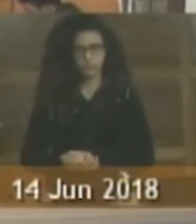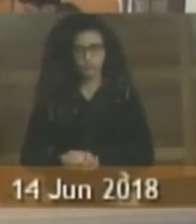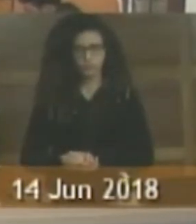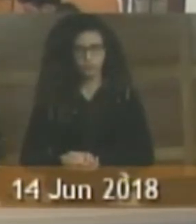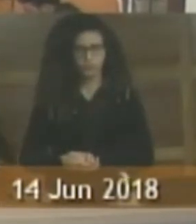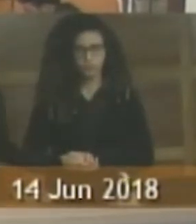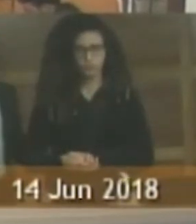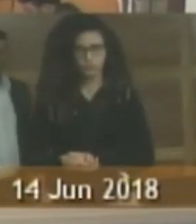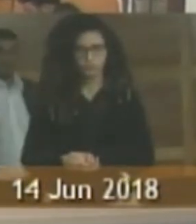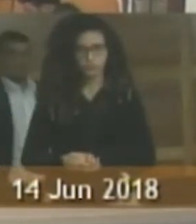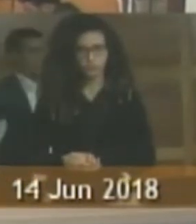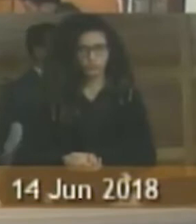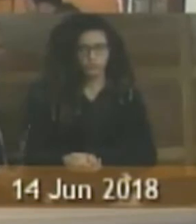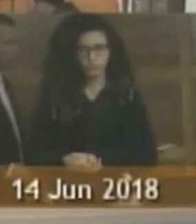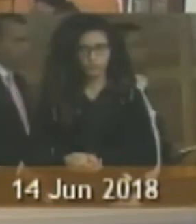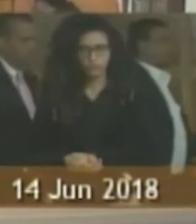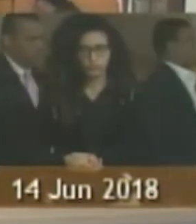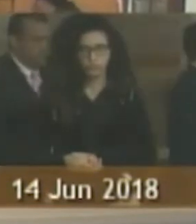Foi?